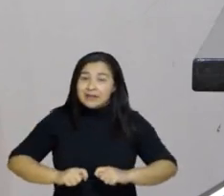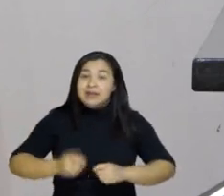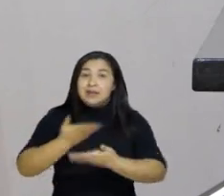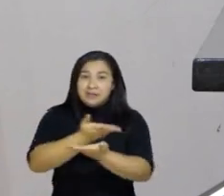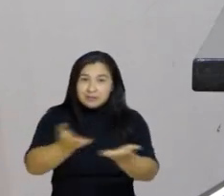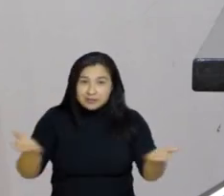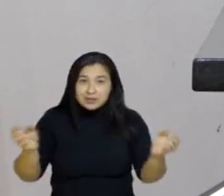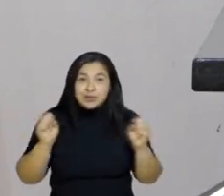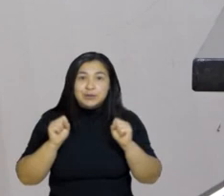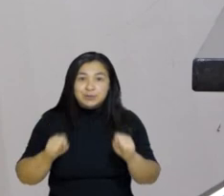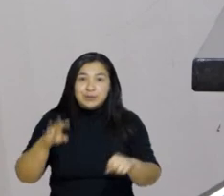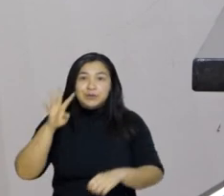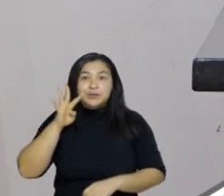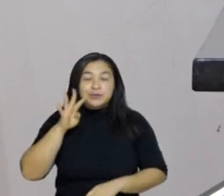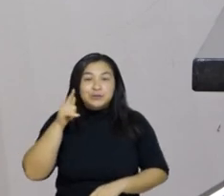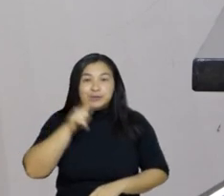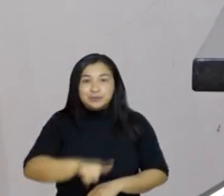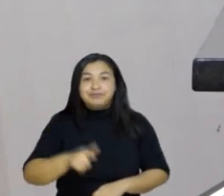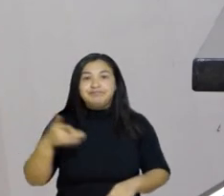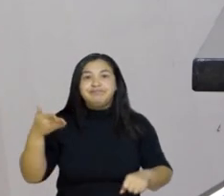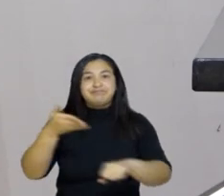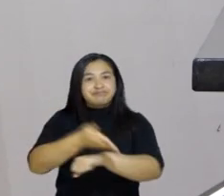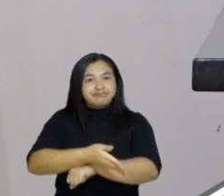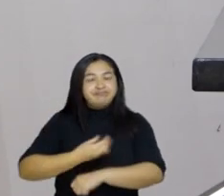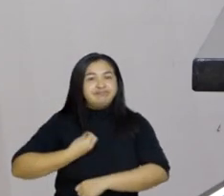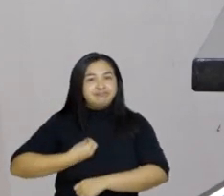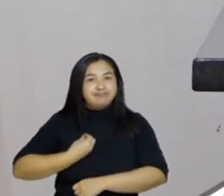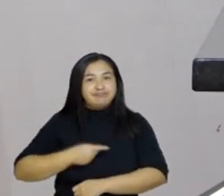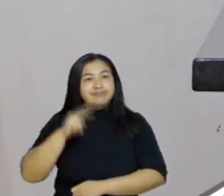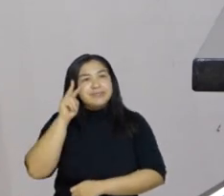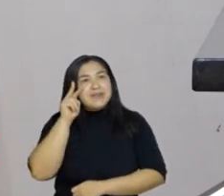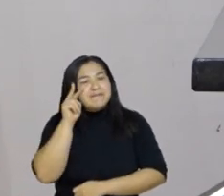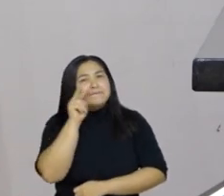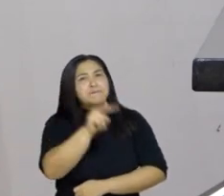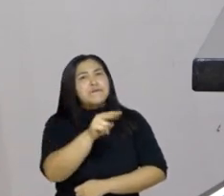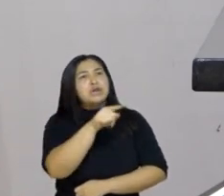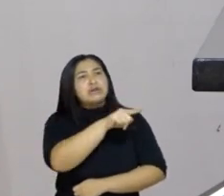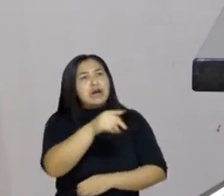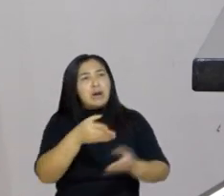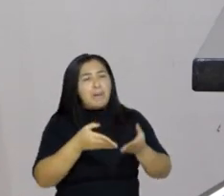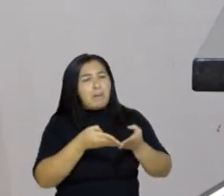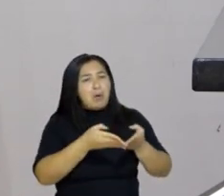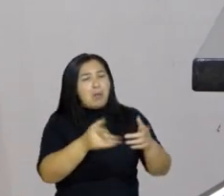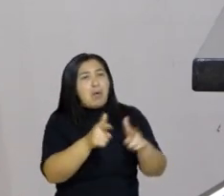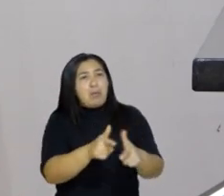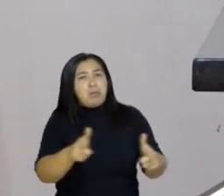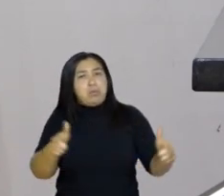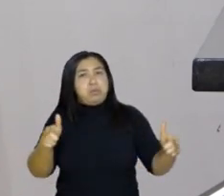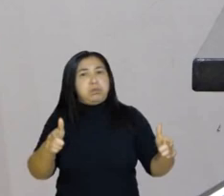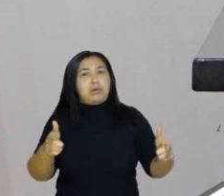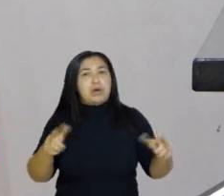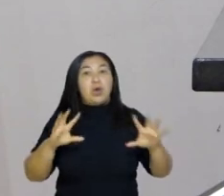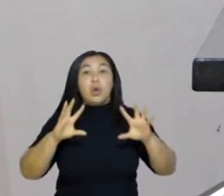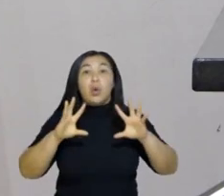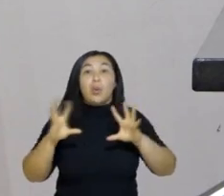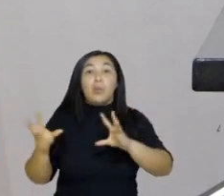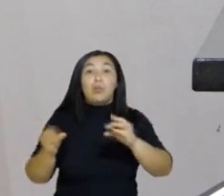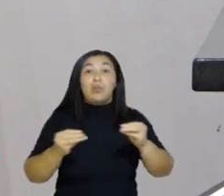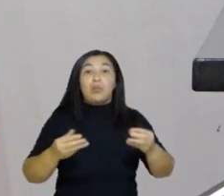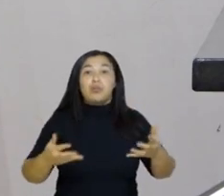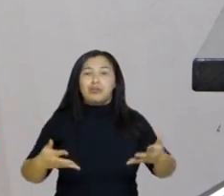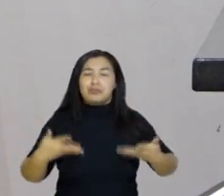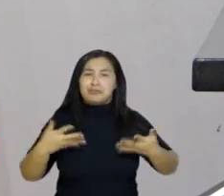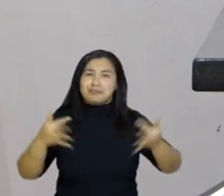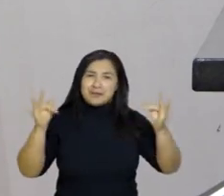que tiverem oportunidade de estar conosco, para ver a motivação, a alegria de ver, olhar olho no